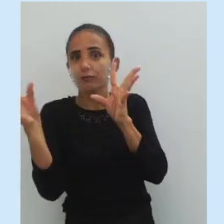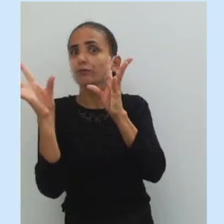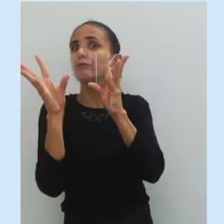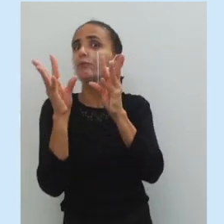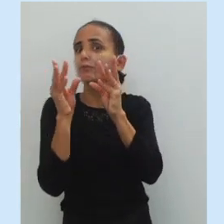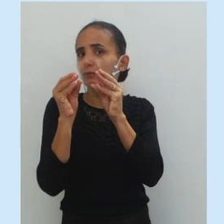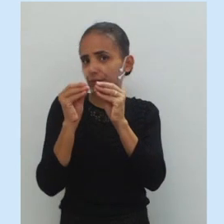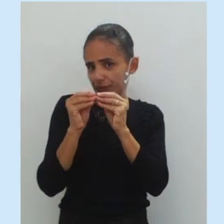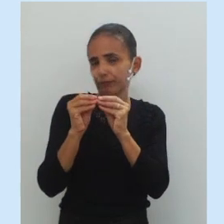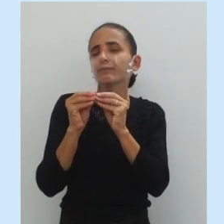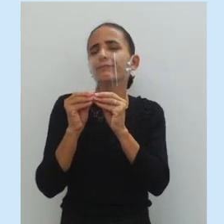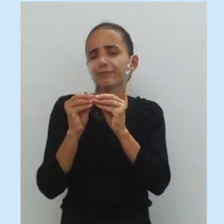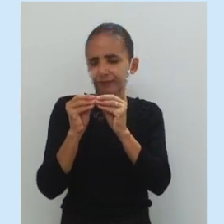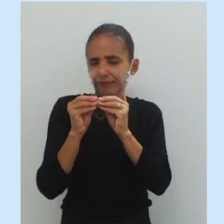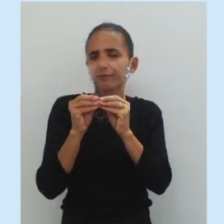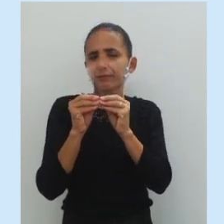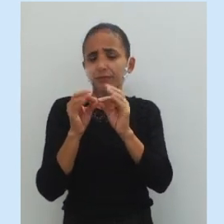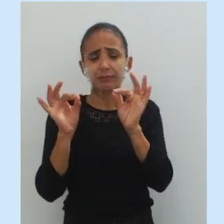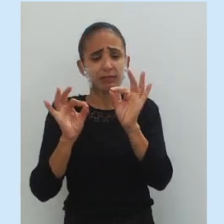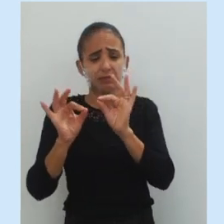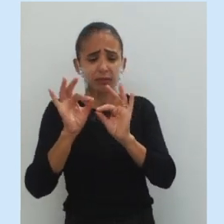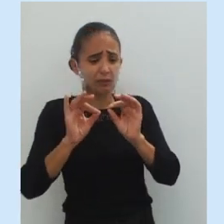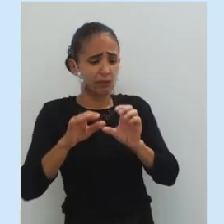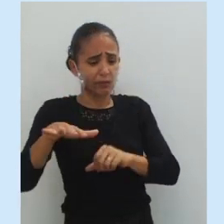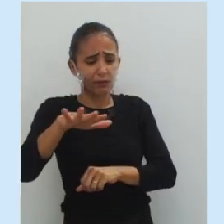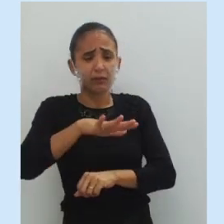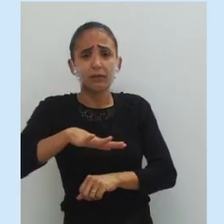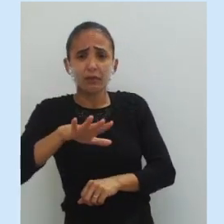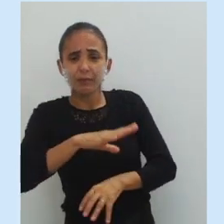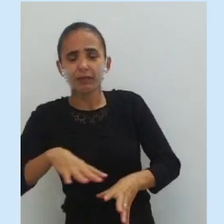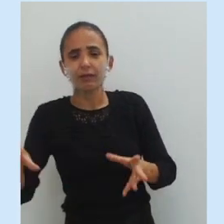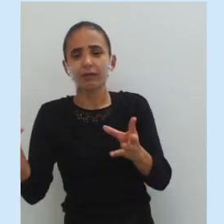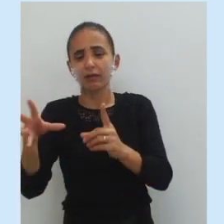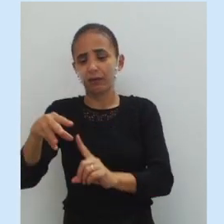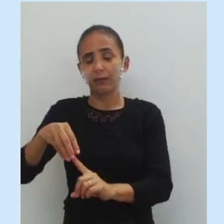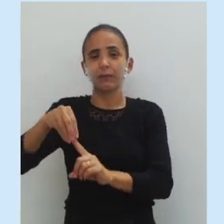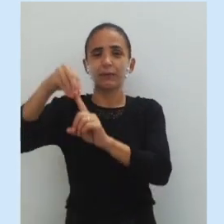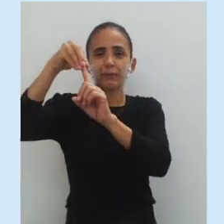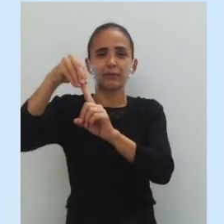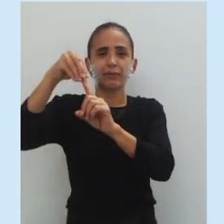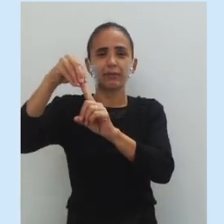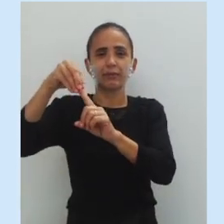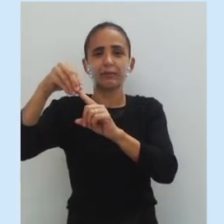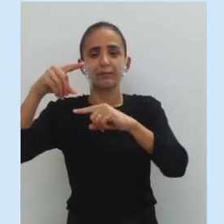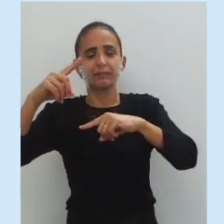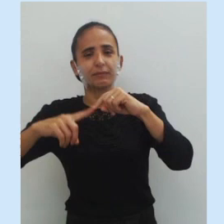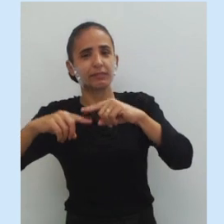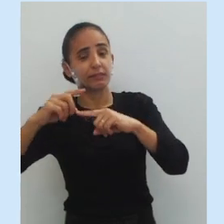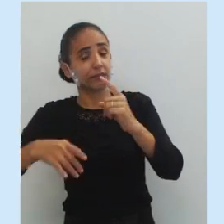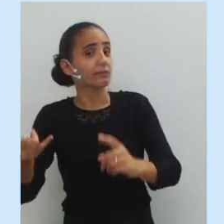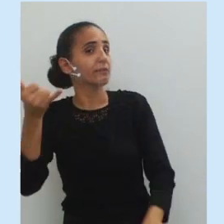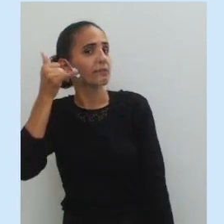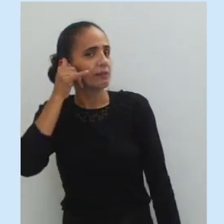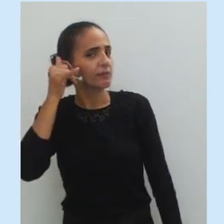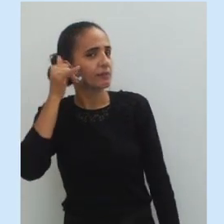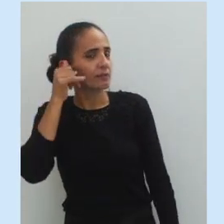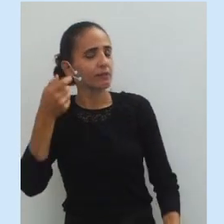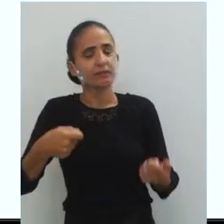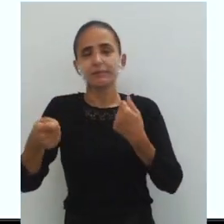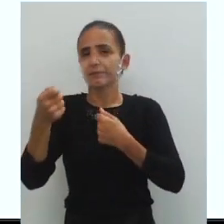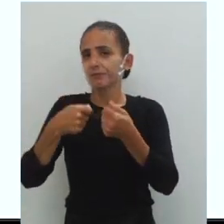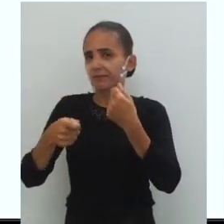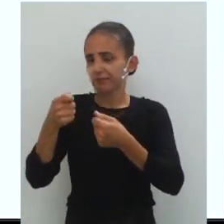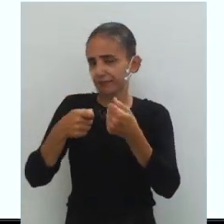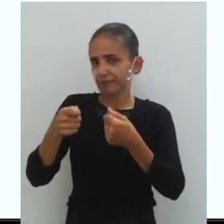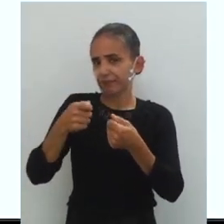abrangente e que afetou mais de um setor e que deu origem a novas atividades econômicas.